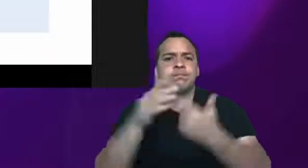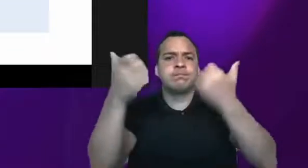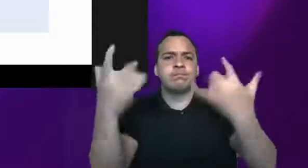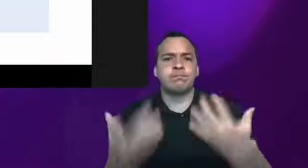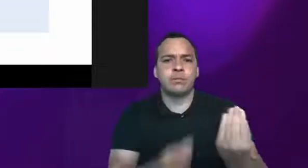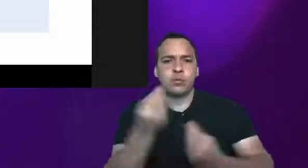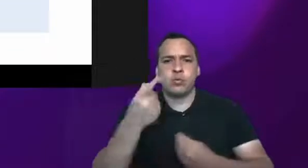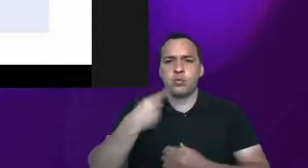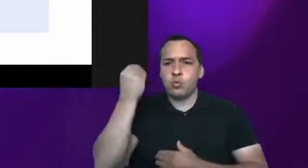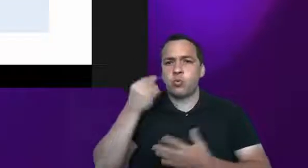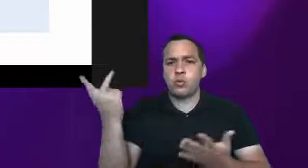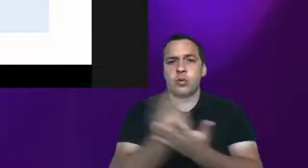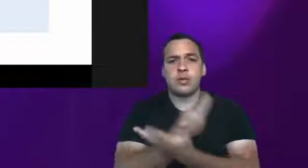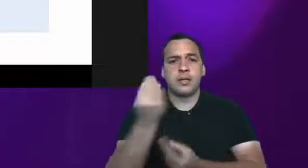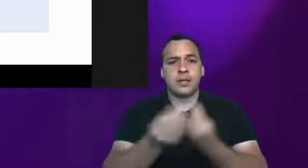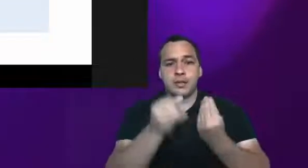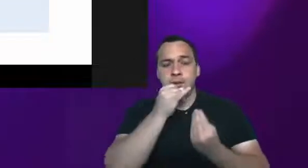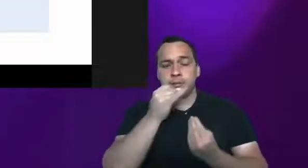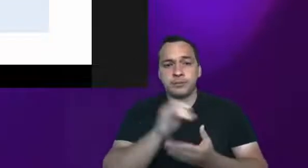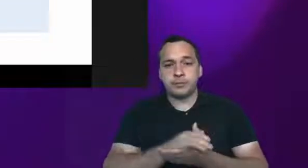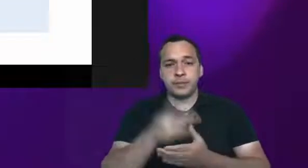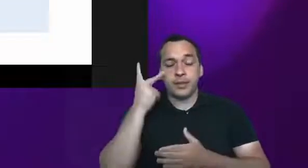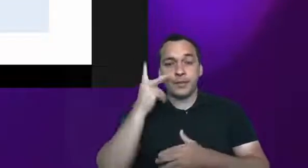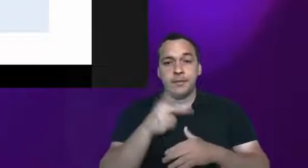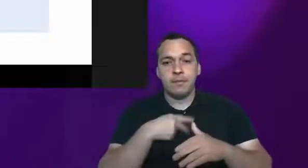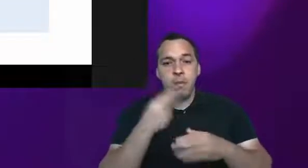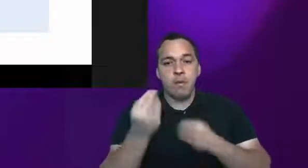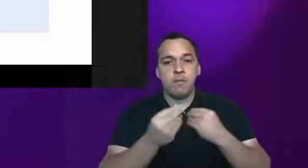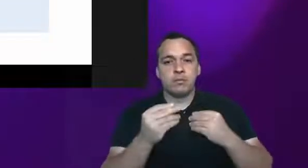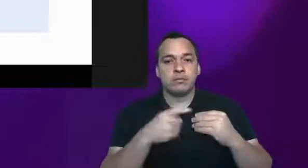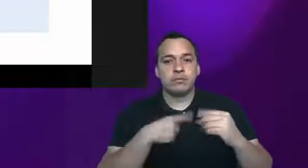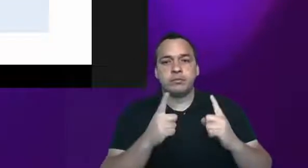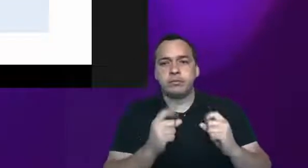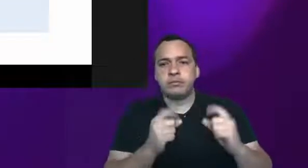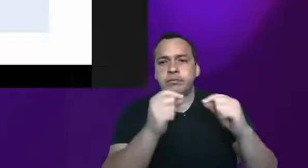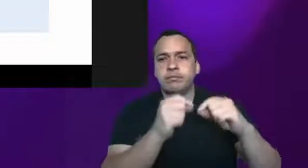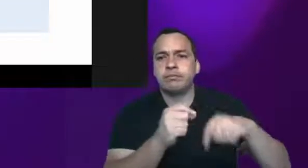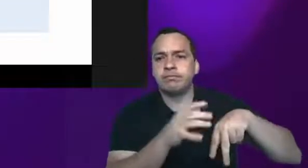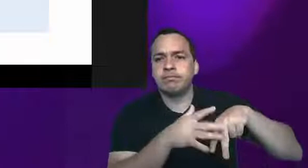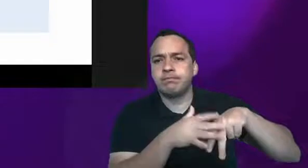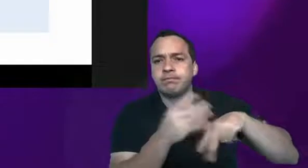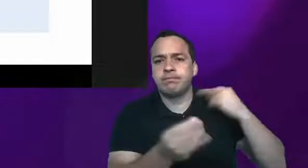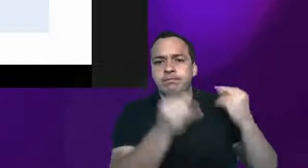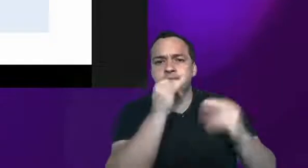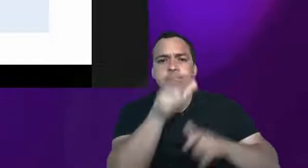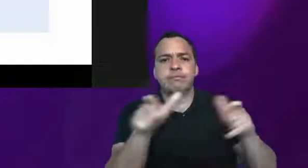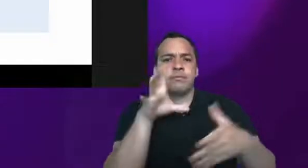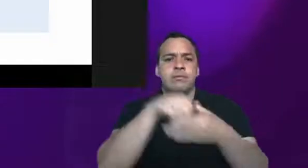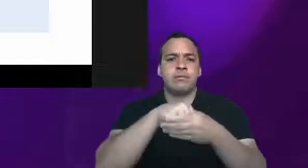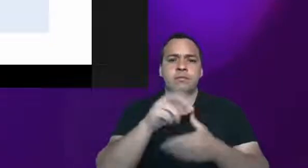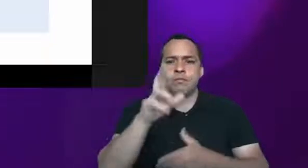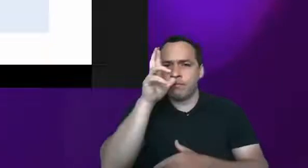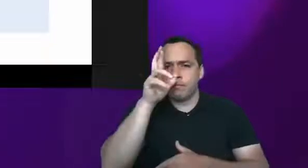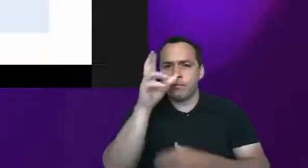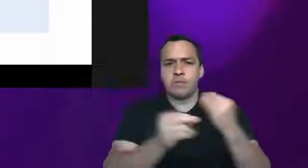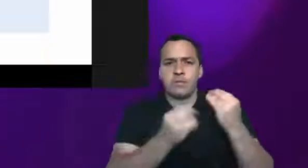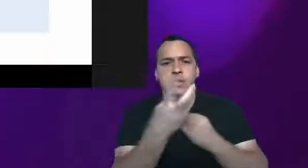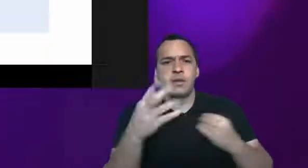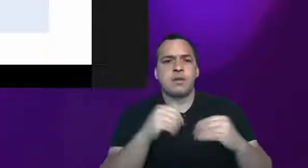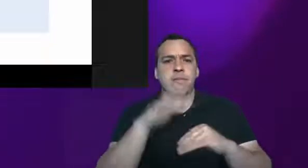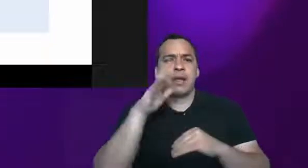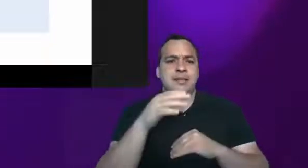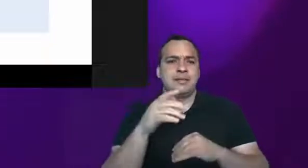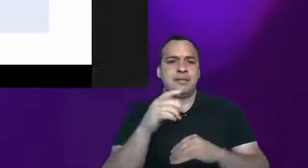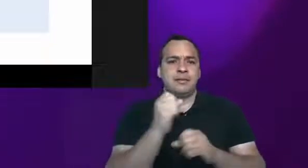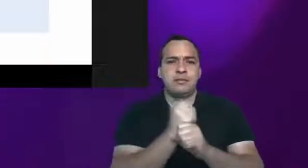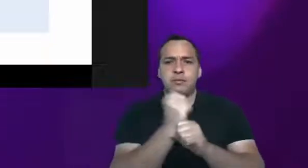experiência no tratamento de metástases hepáticas de carcinoma coloretal em Lisboa, no nosso centro. Até maio de 2021,